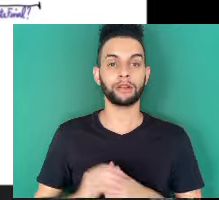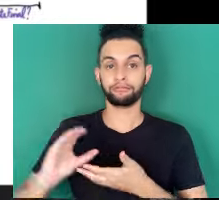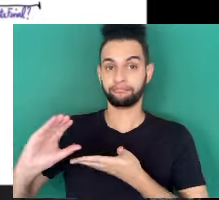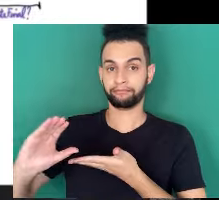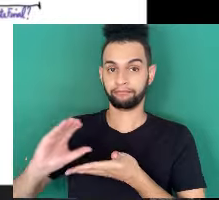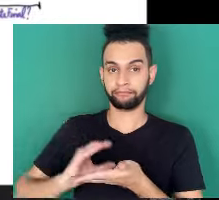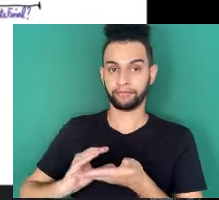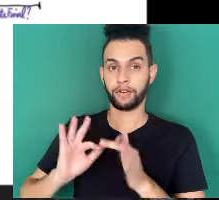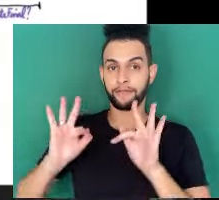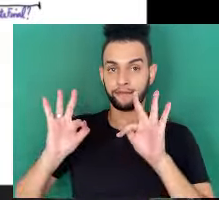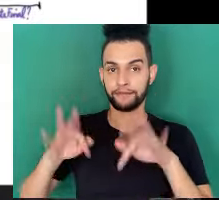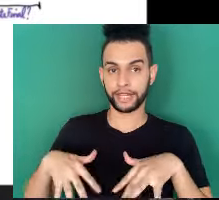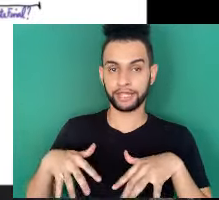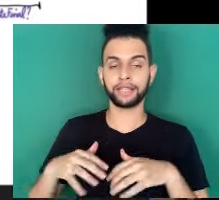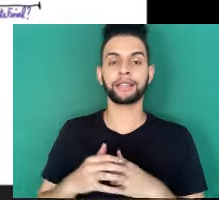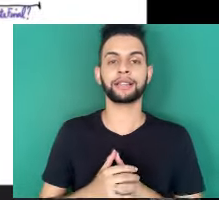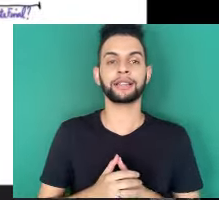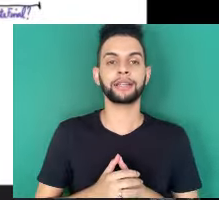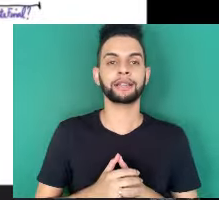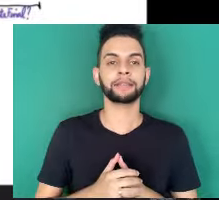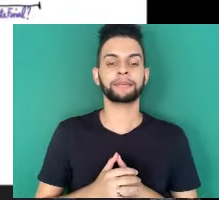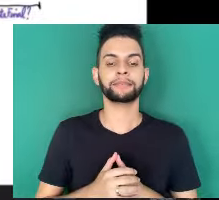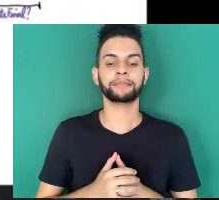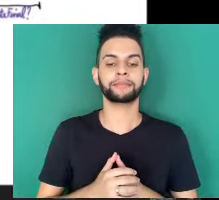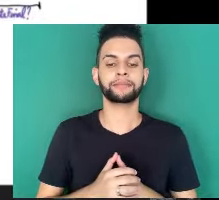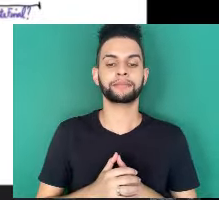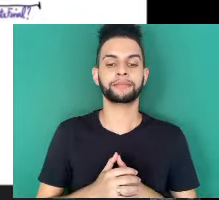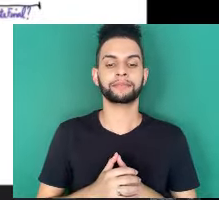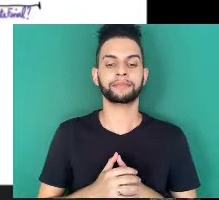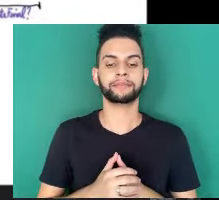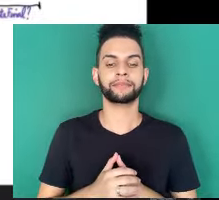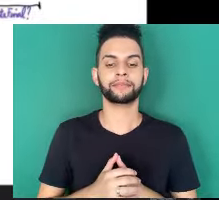Né? O montante final vai ser